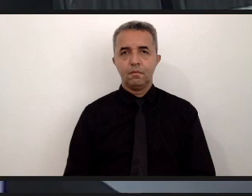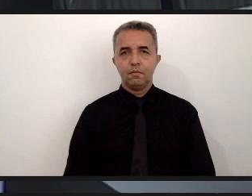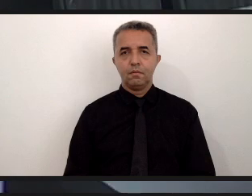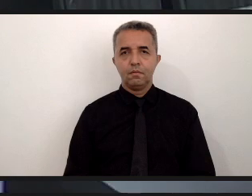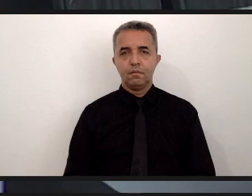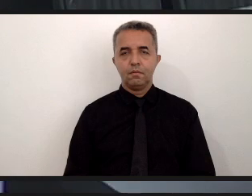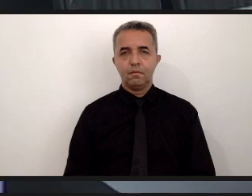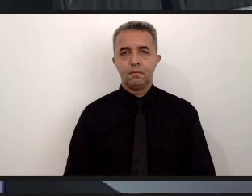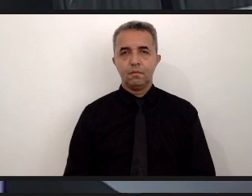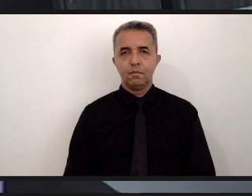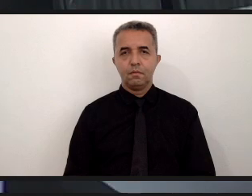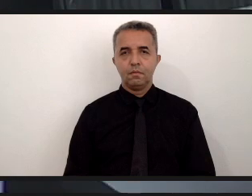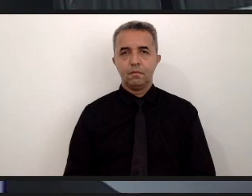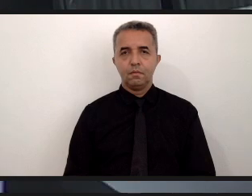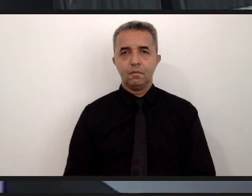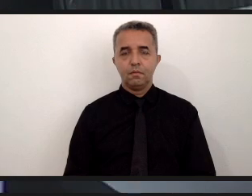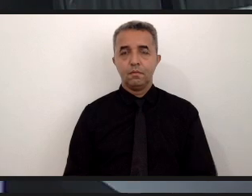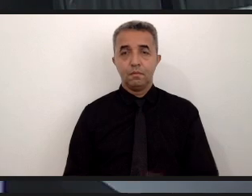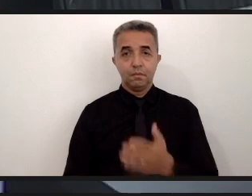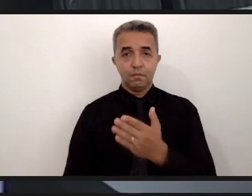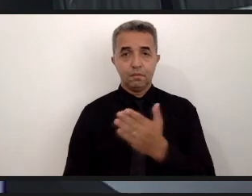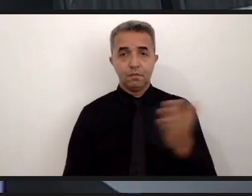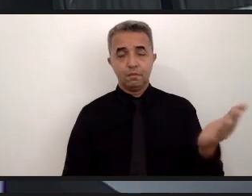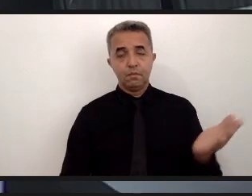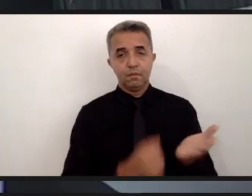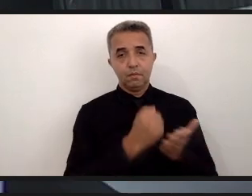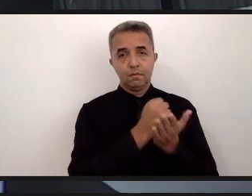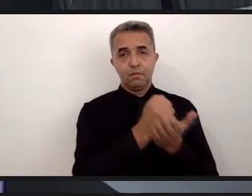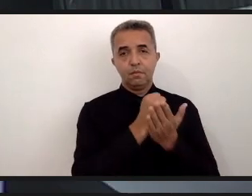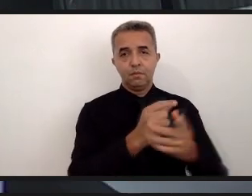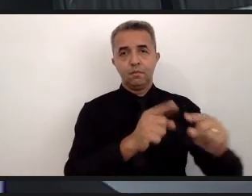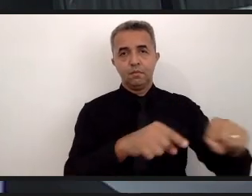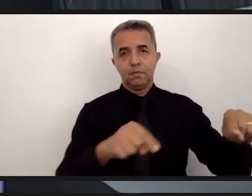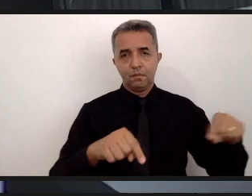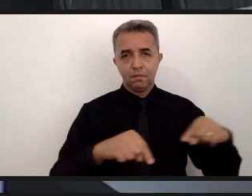Só para registro, ela é uma das nossas colaboradoras do gabinete do vereador.